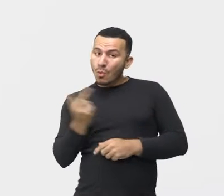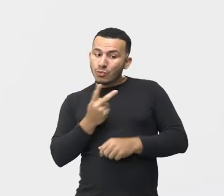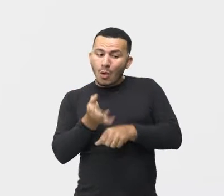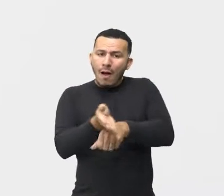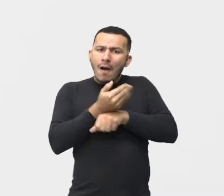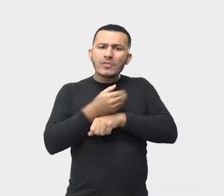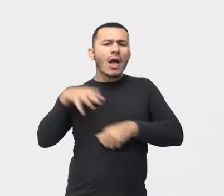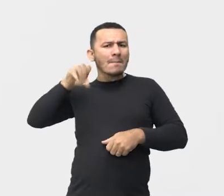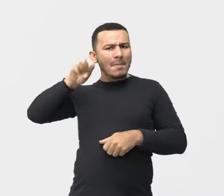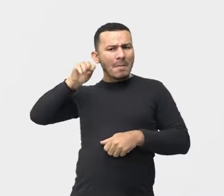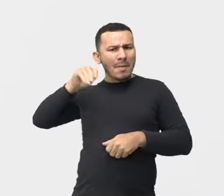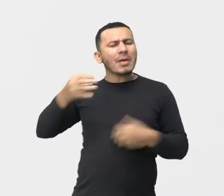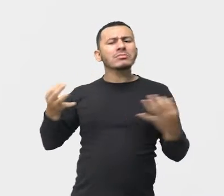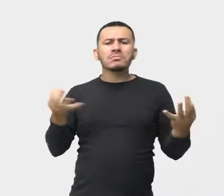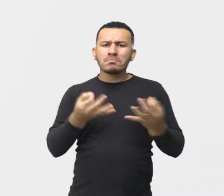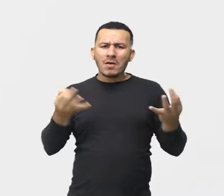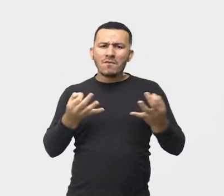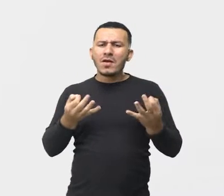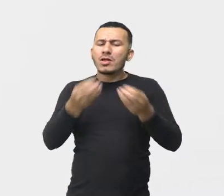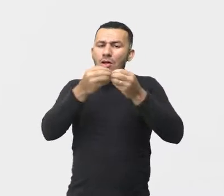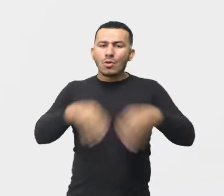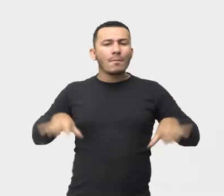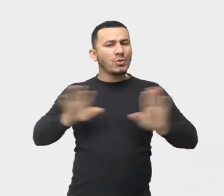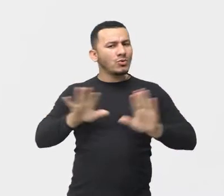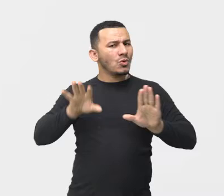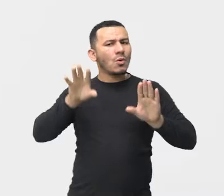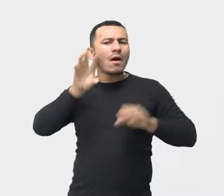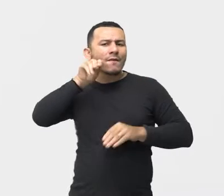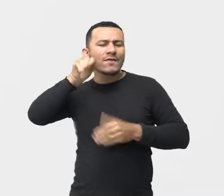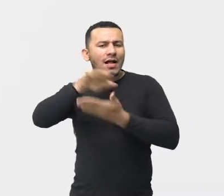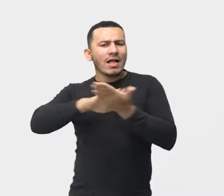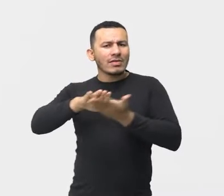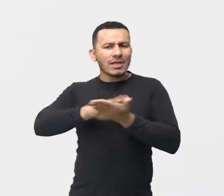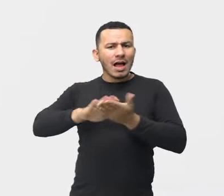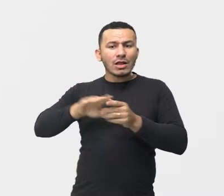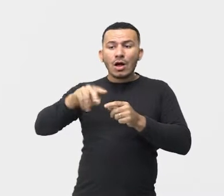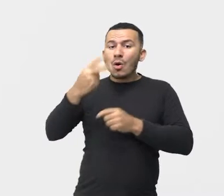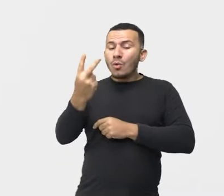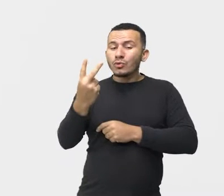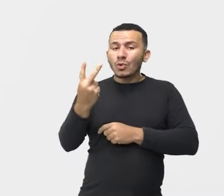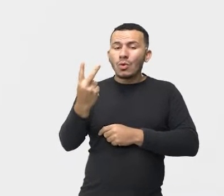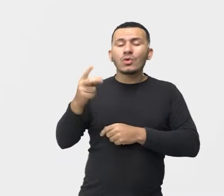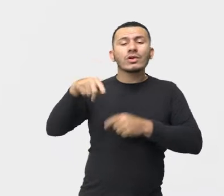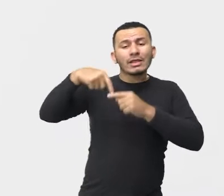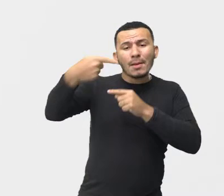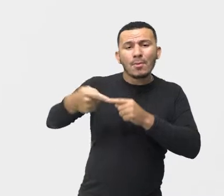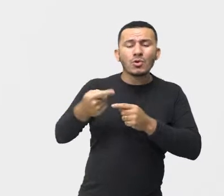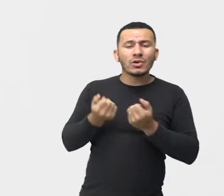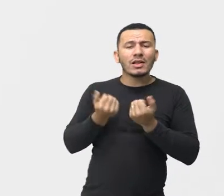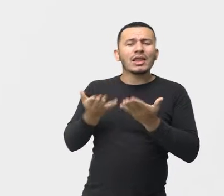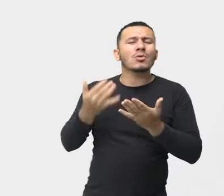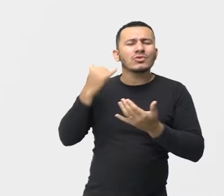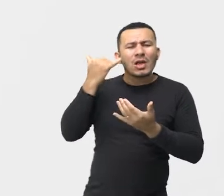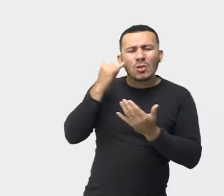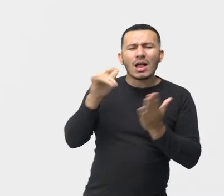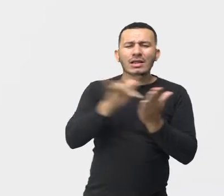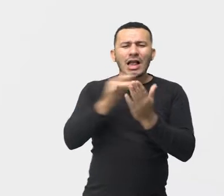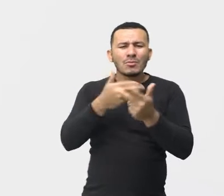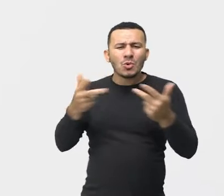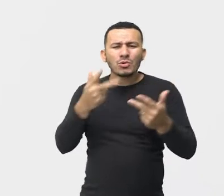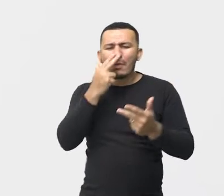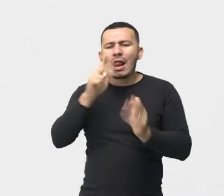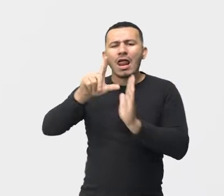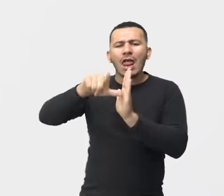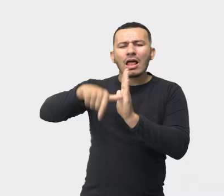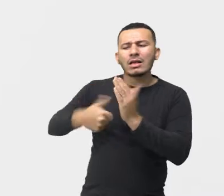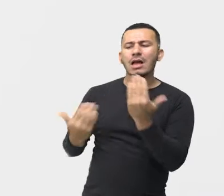e falam muito bem. Não tiveram prejuízos na fala com os outros 2 que foi introduzido aparelho celular logo nos primeiros meses de